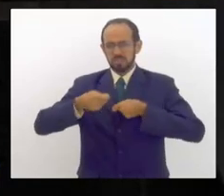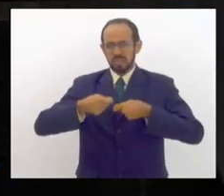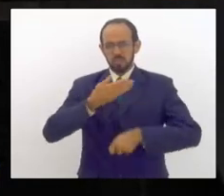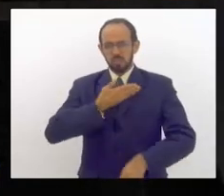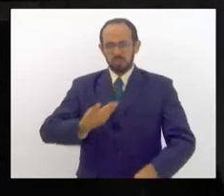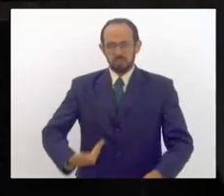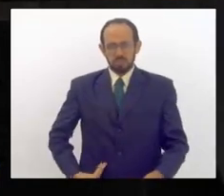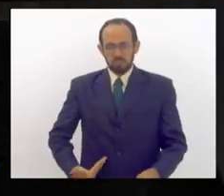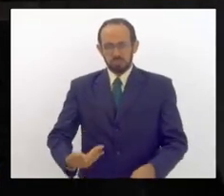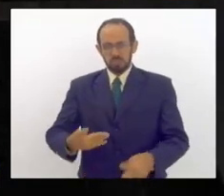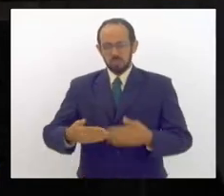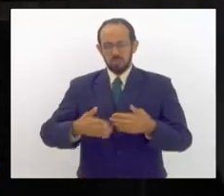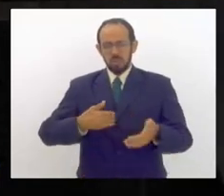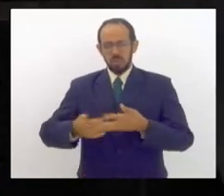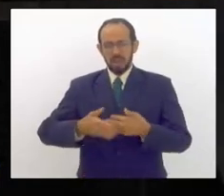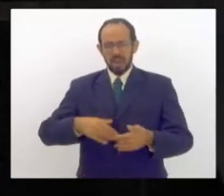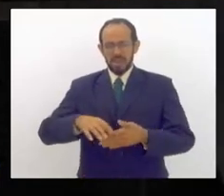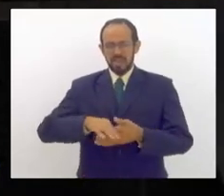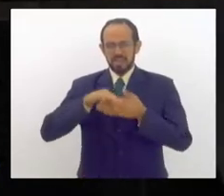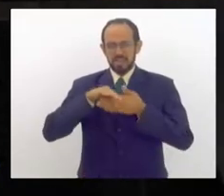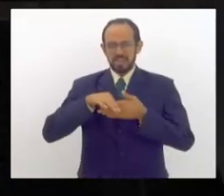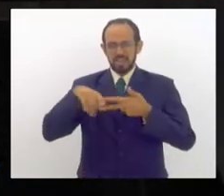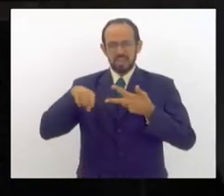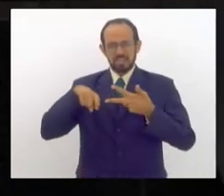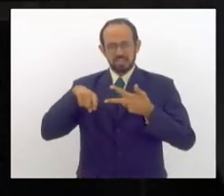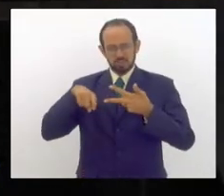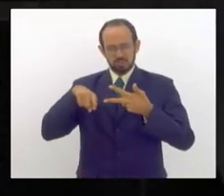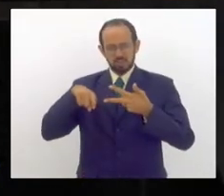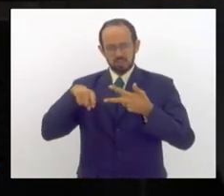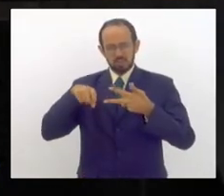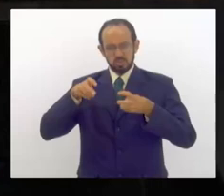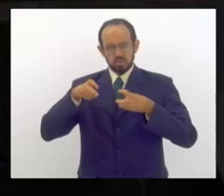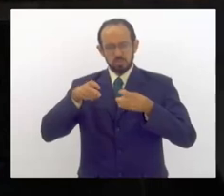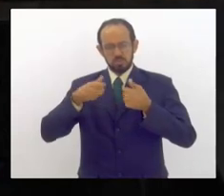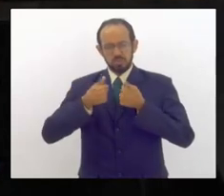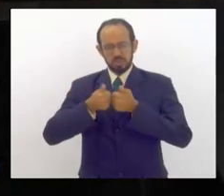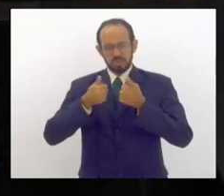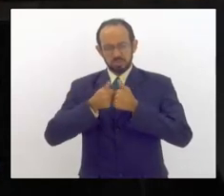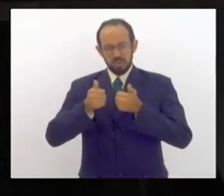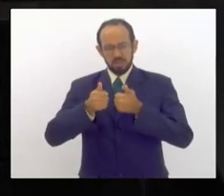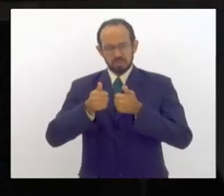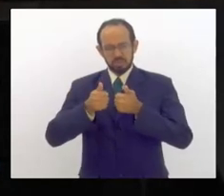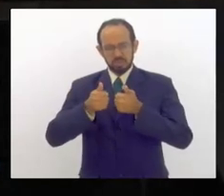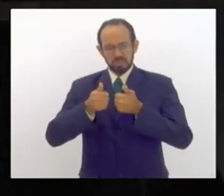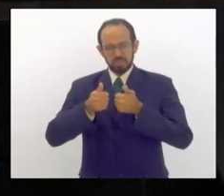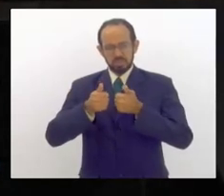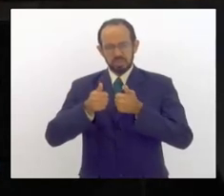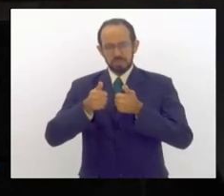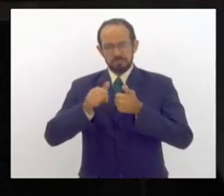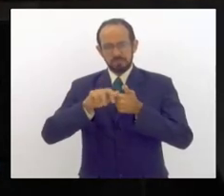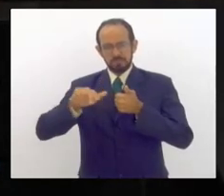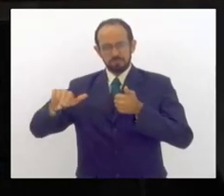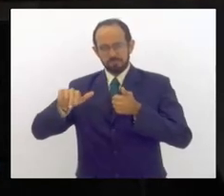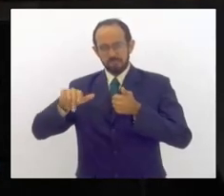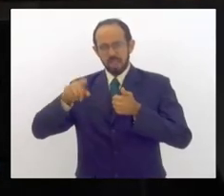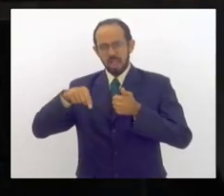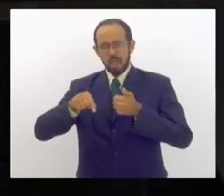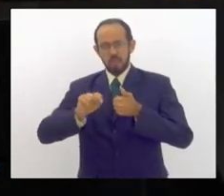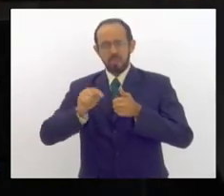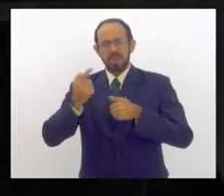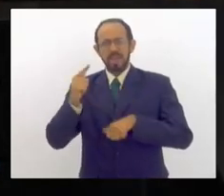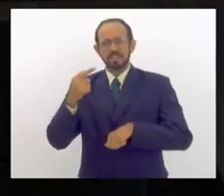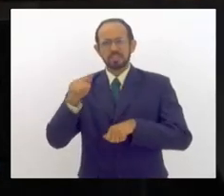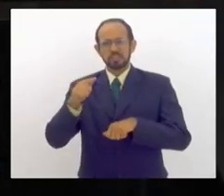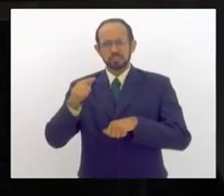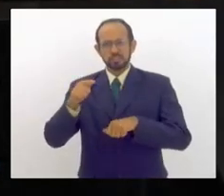autoridade executiva com relação ao transporte? Aquilo que garante a ida em vida das pessoas, seja também